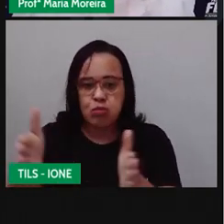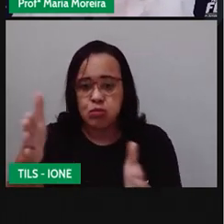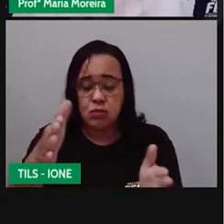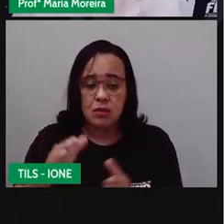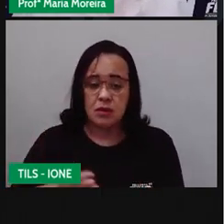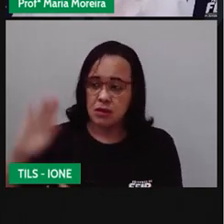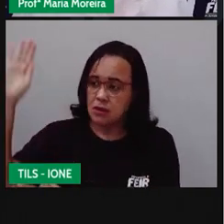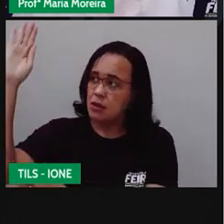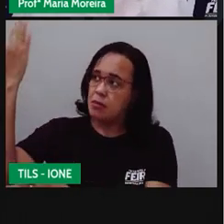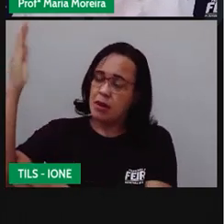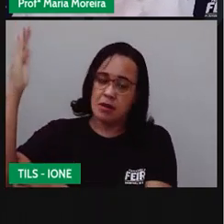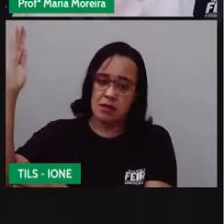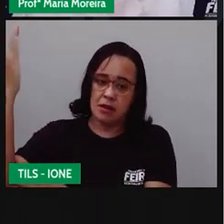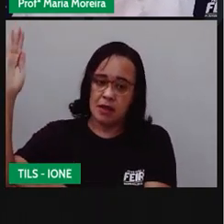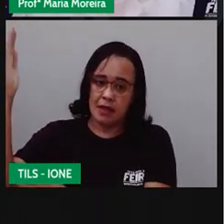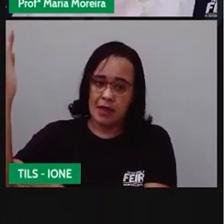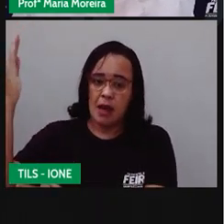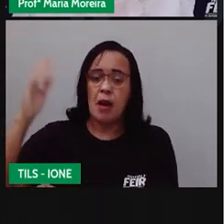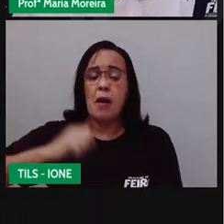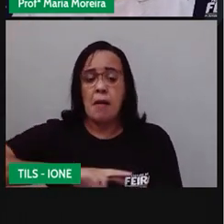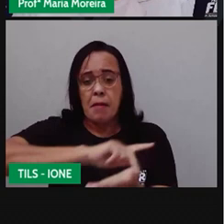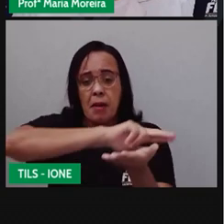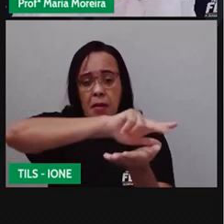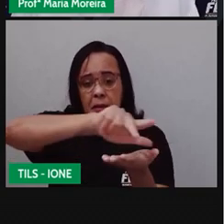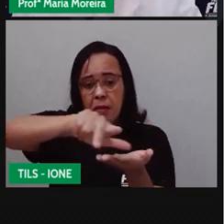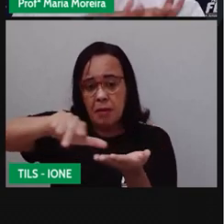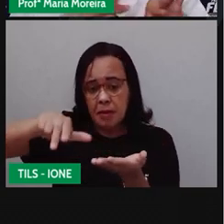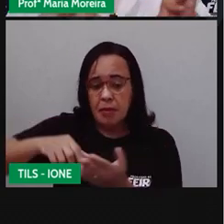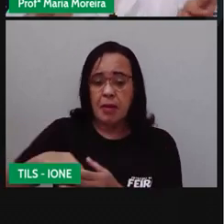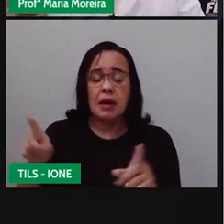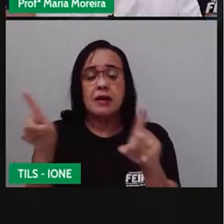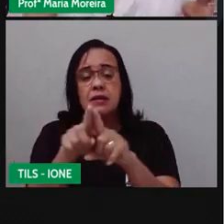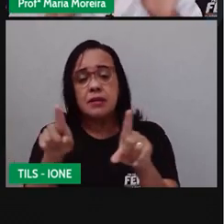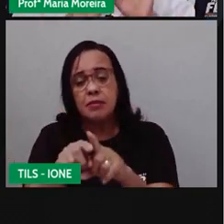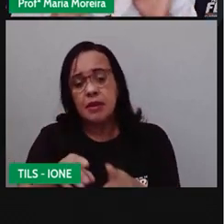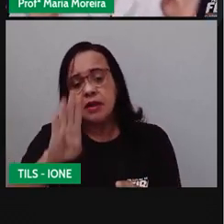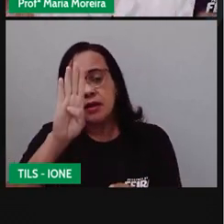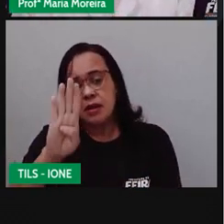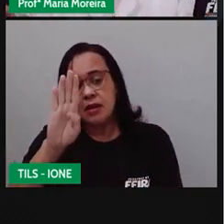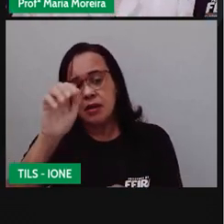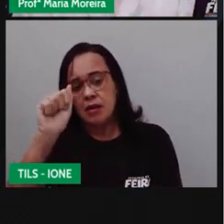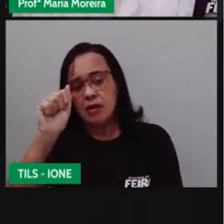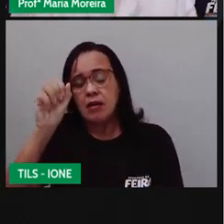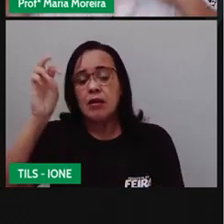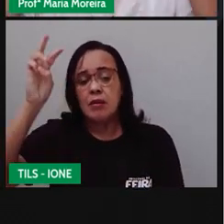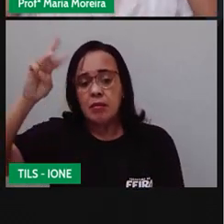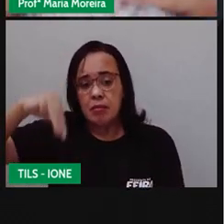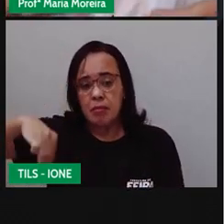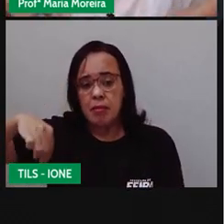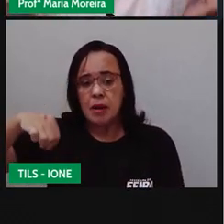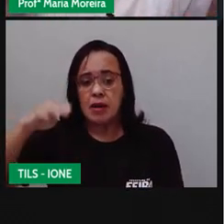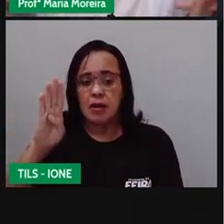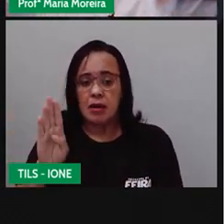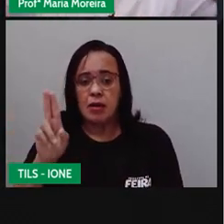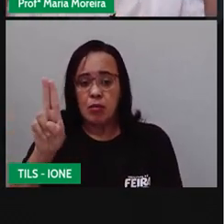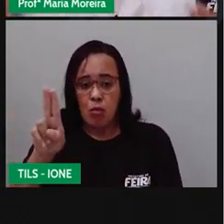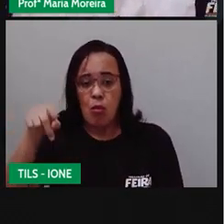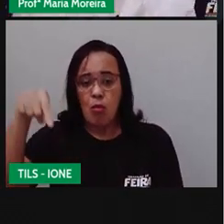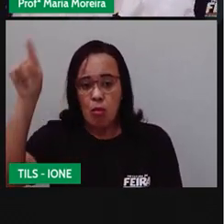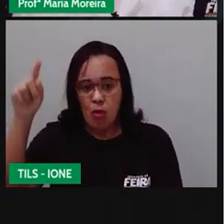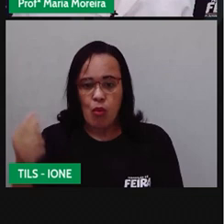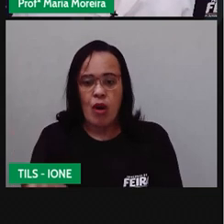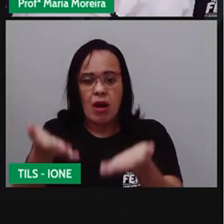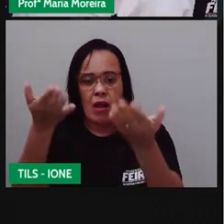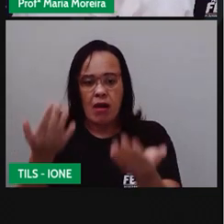de madeira, bambu e juncos. Então, se você já viu um bambu, você sabe que o bambu, ele é oco por dentro e ele faz o quê? Ele boia